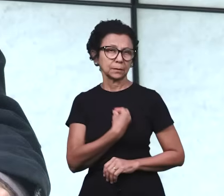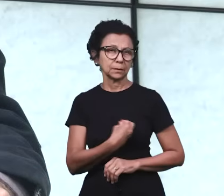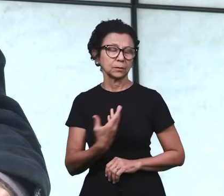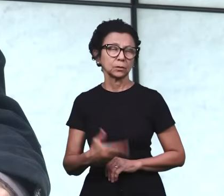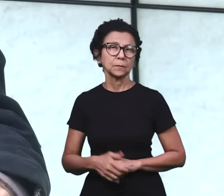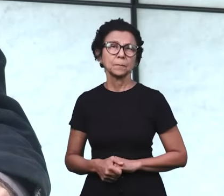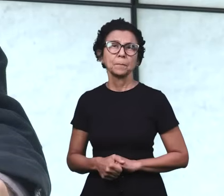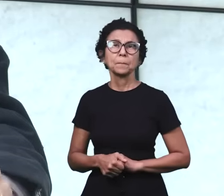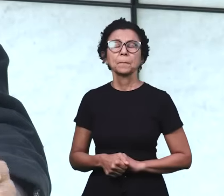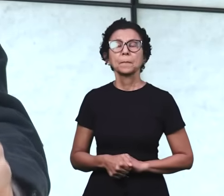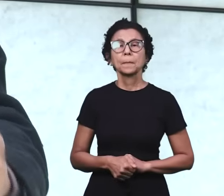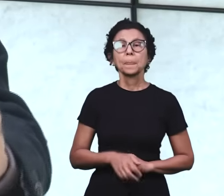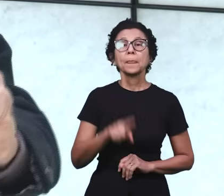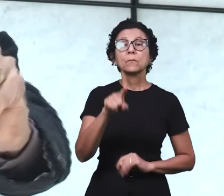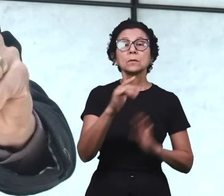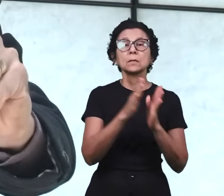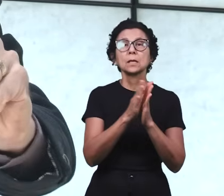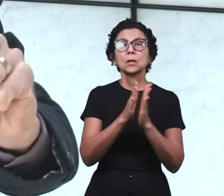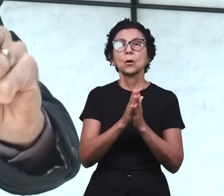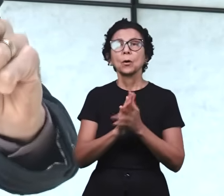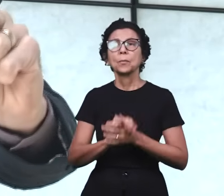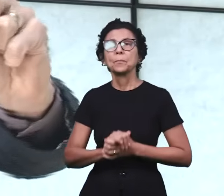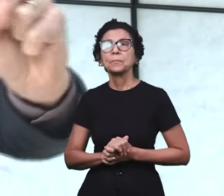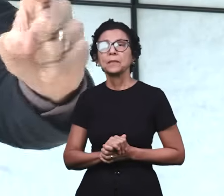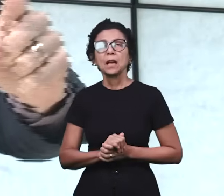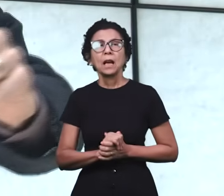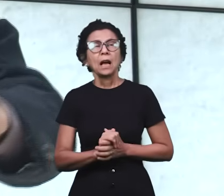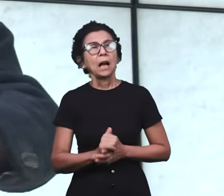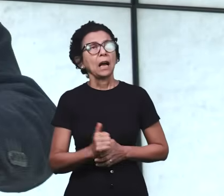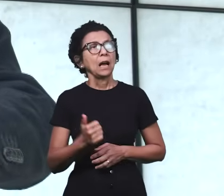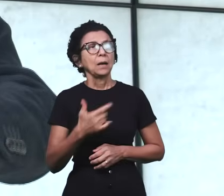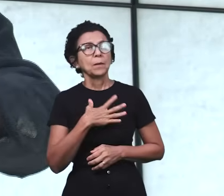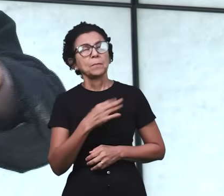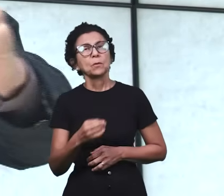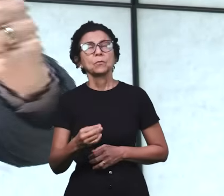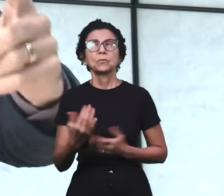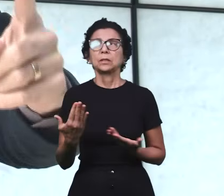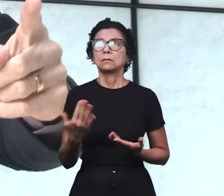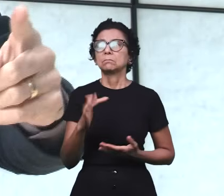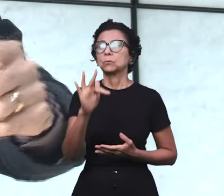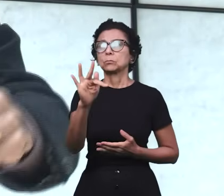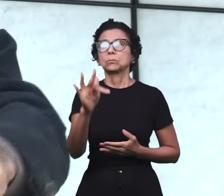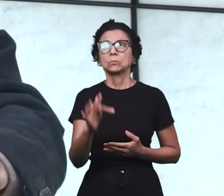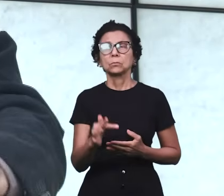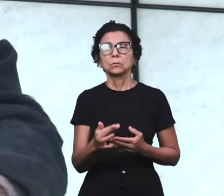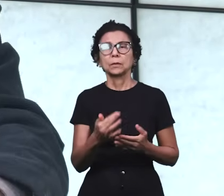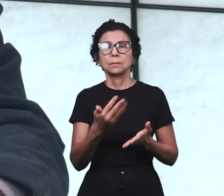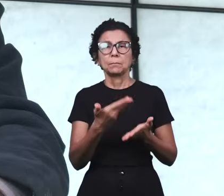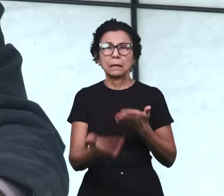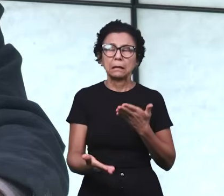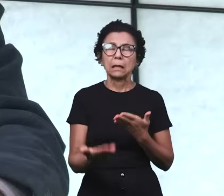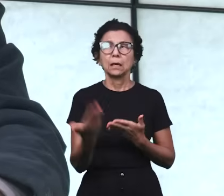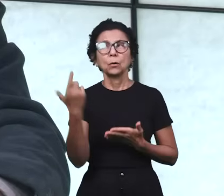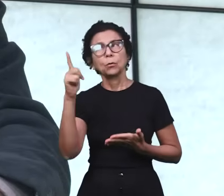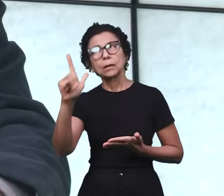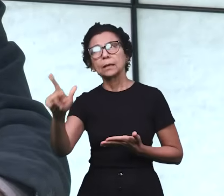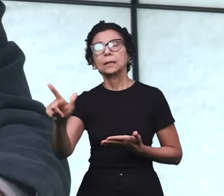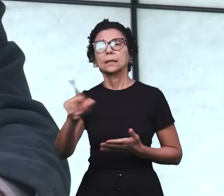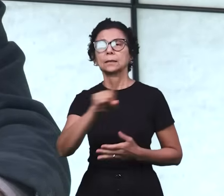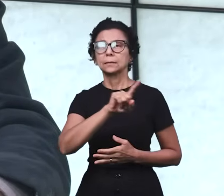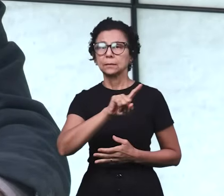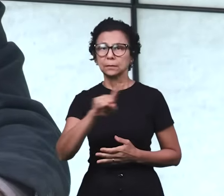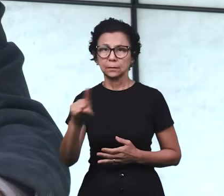está vigiando por ele. Não é só sobre o que ele vai ganhar, o que ele vai perder, o que ele vai conquistar, não. É o que Deus